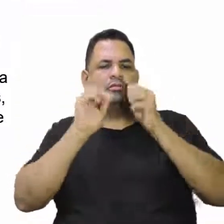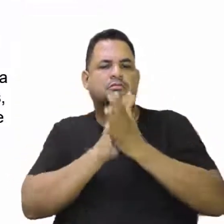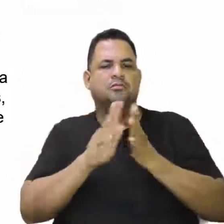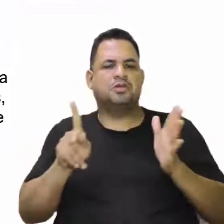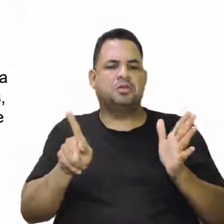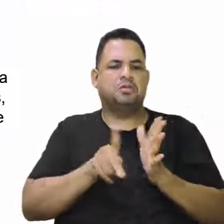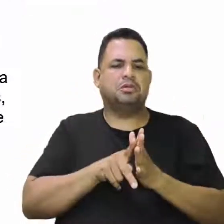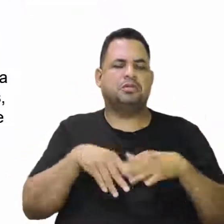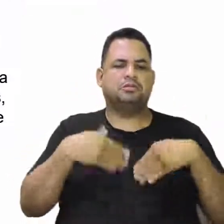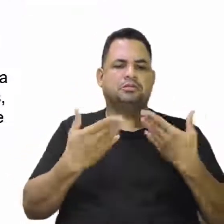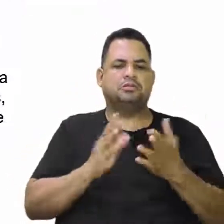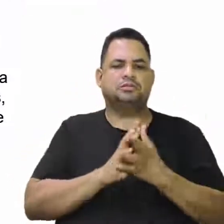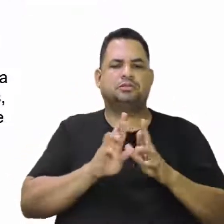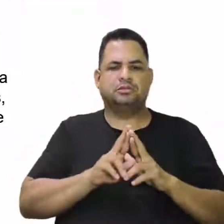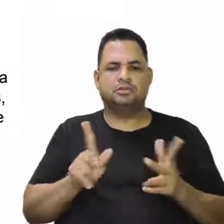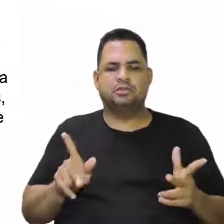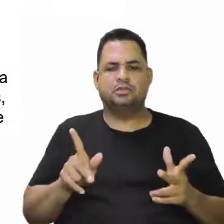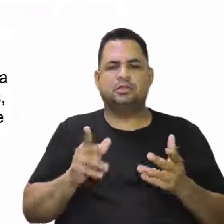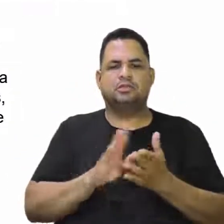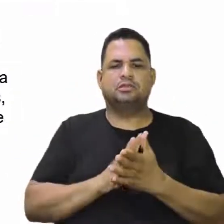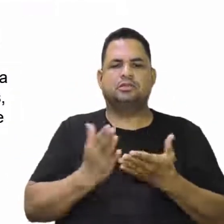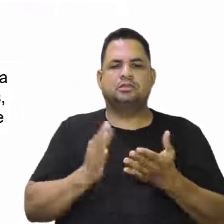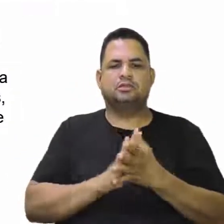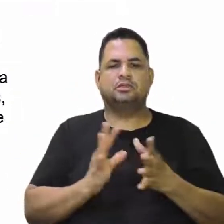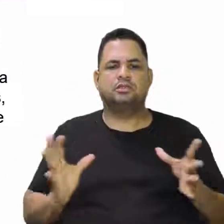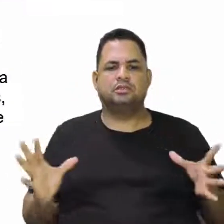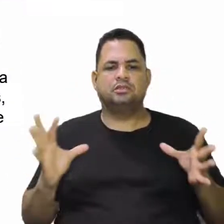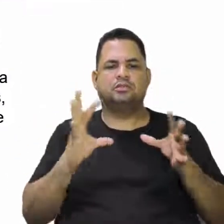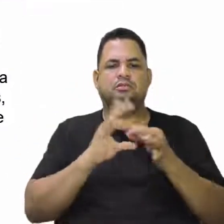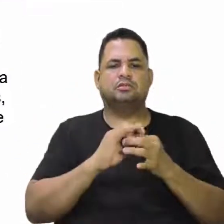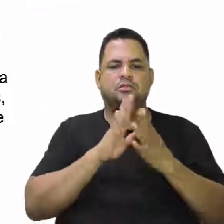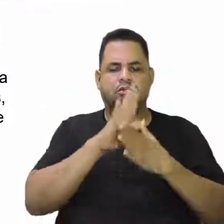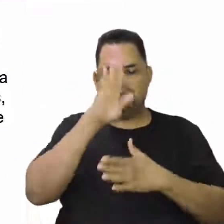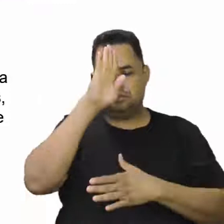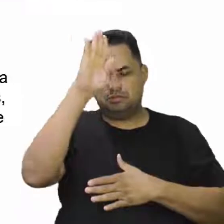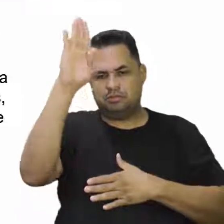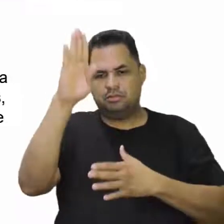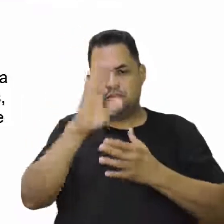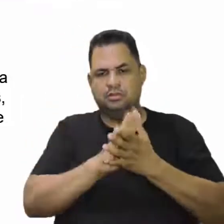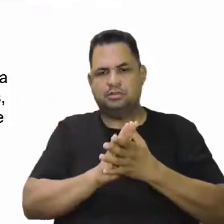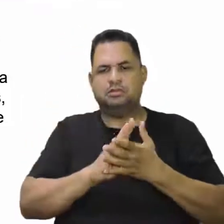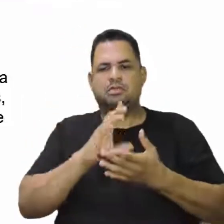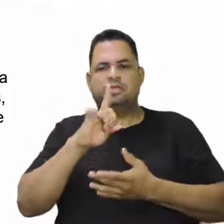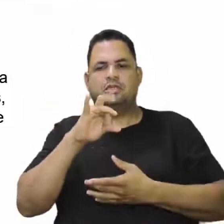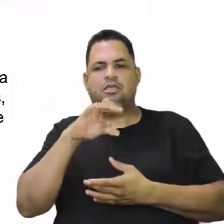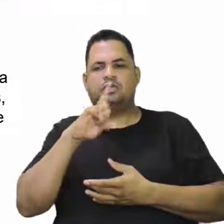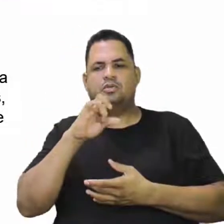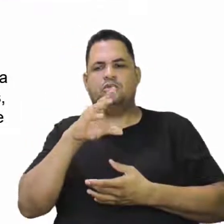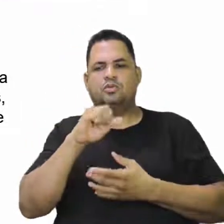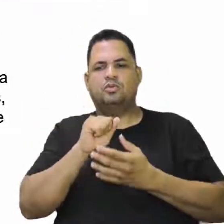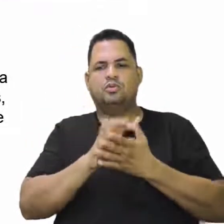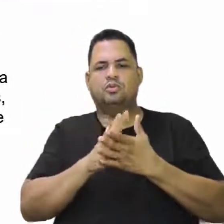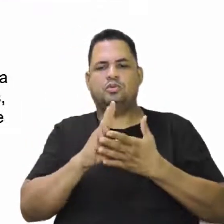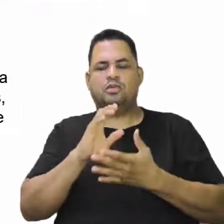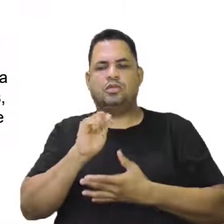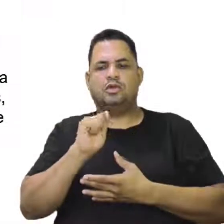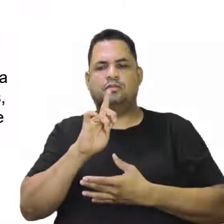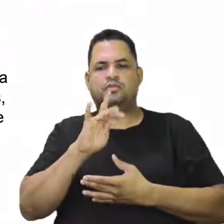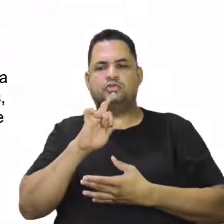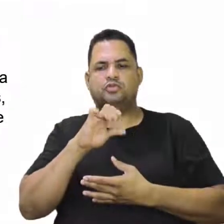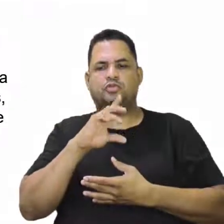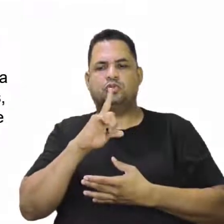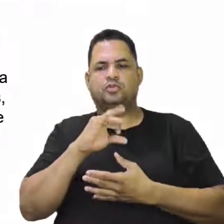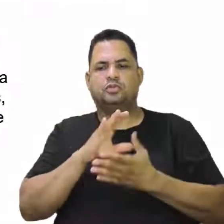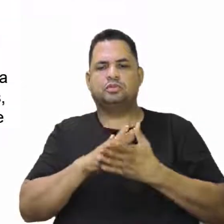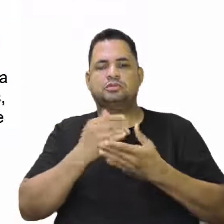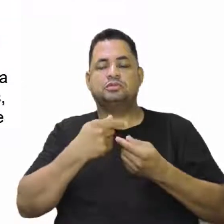peculiar, diferente, associada principalmente à alegoria, o absurdo, porque ele sai